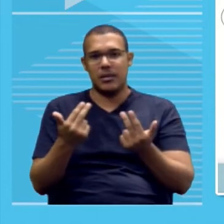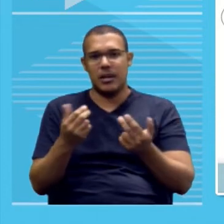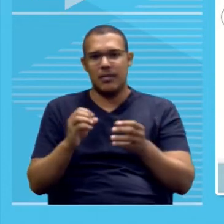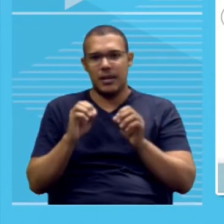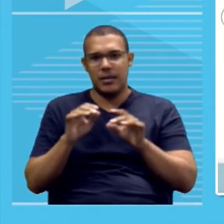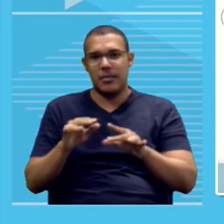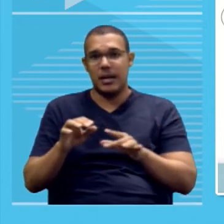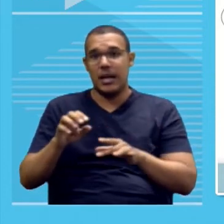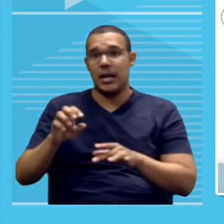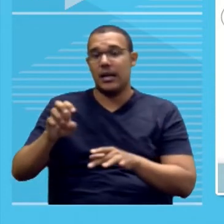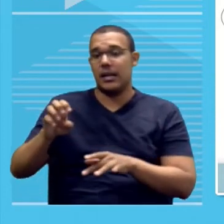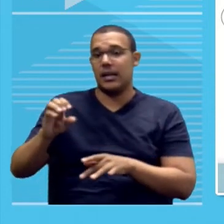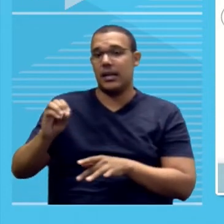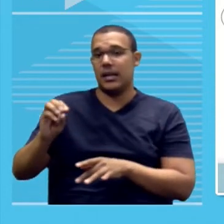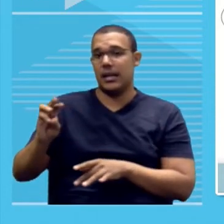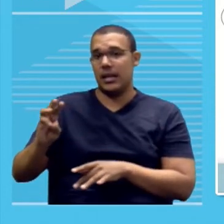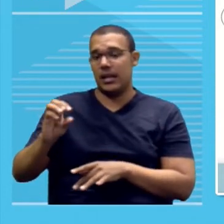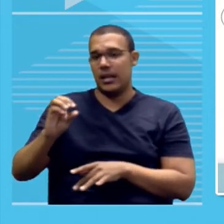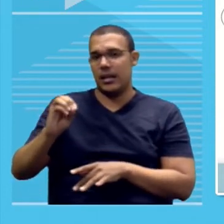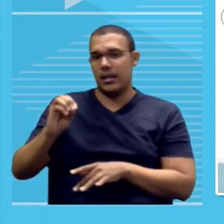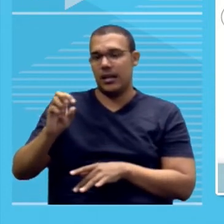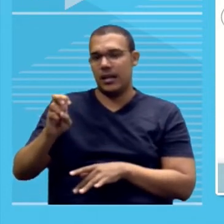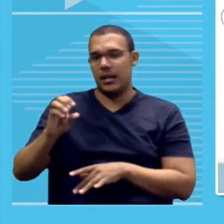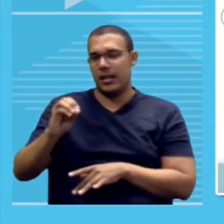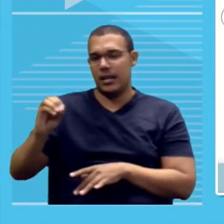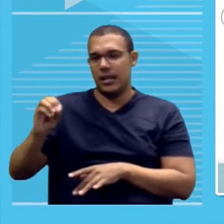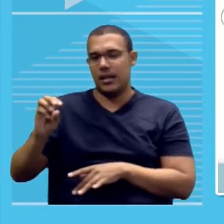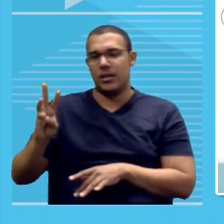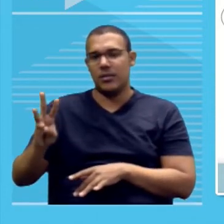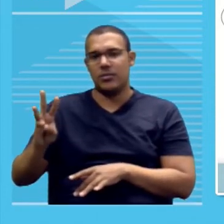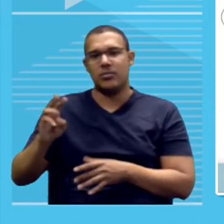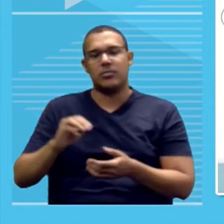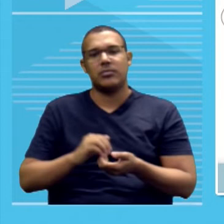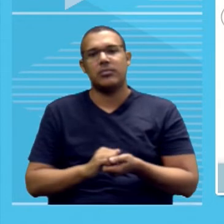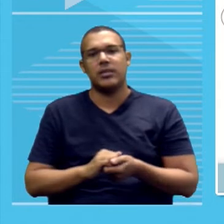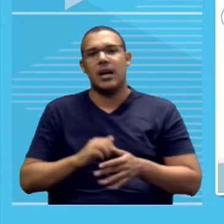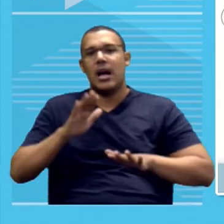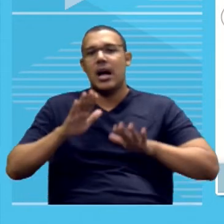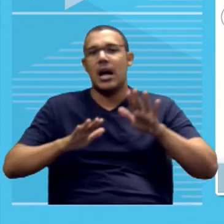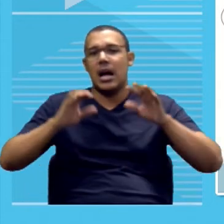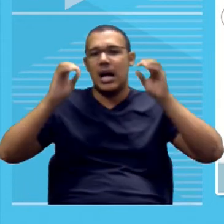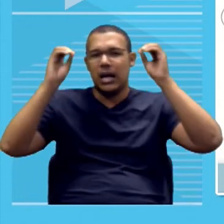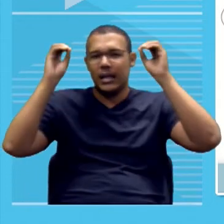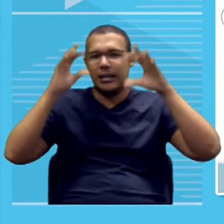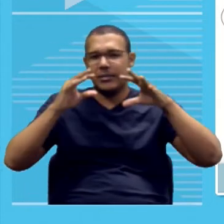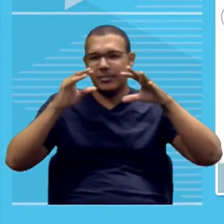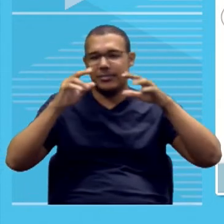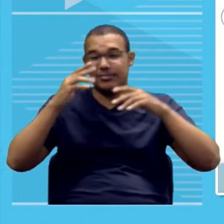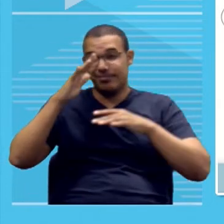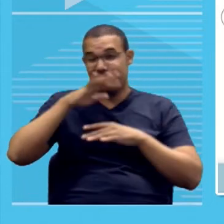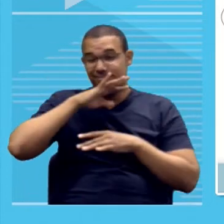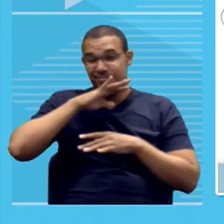watts, né? É um fator ali muito maior. E às vezes aquele brilho incomoda, então gera uma poluição